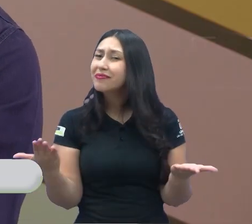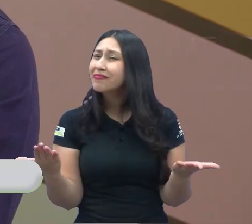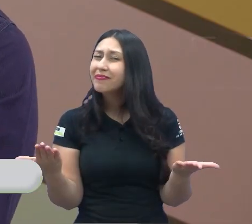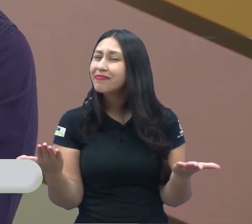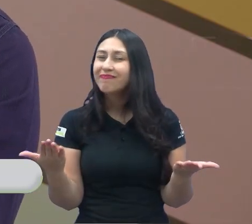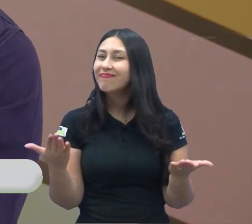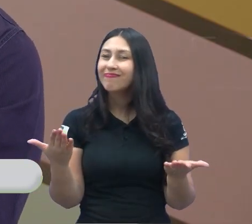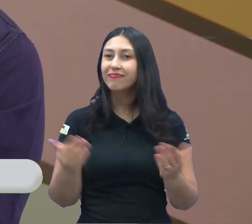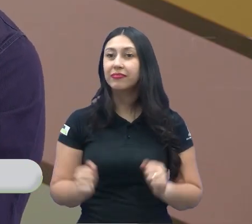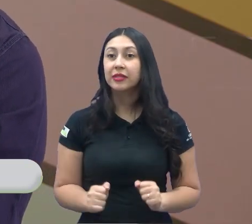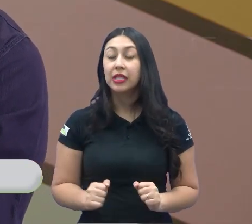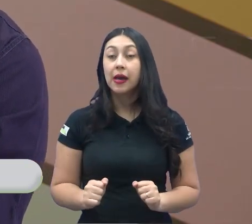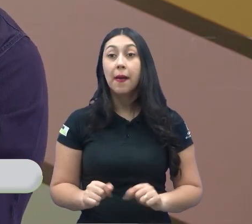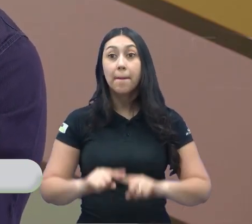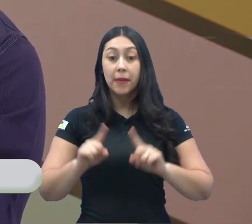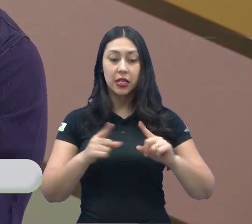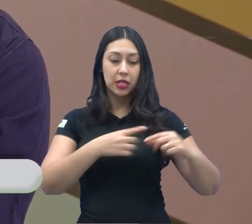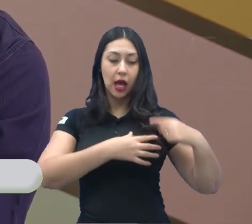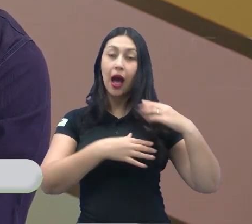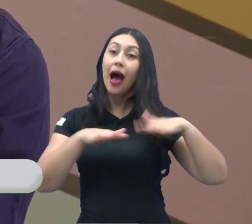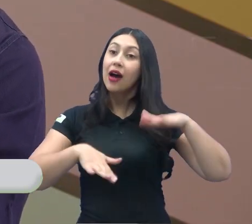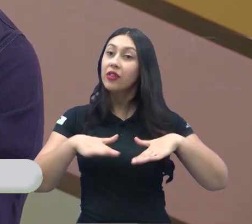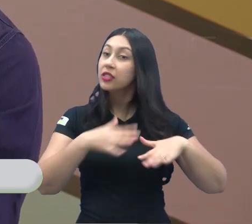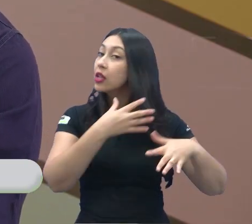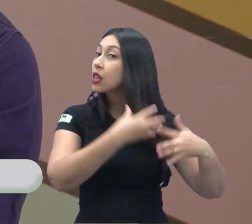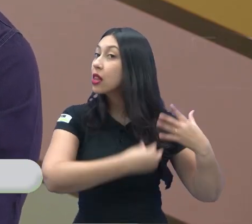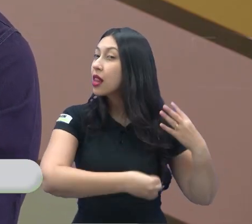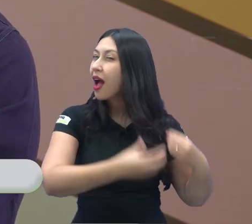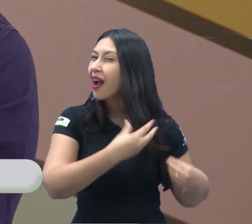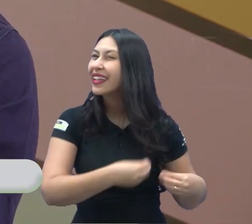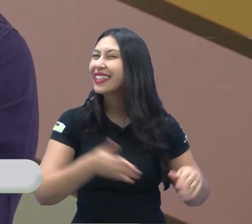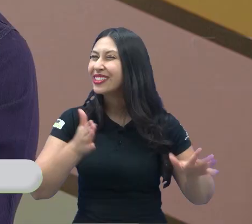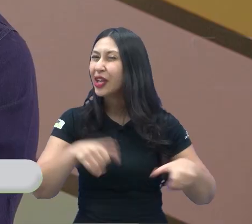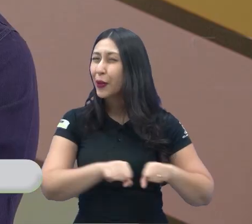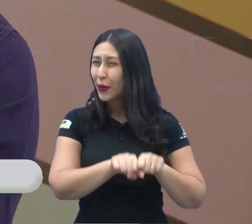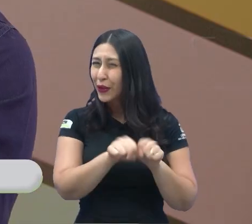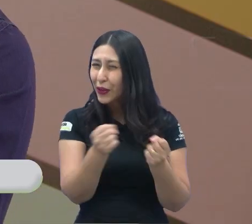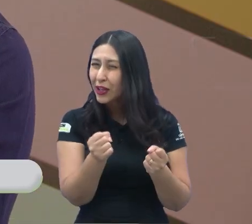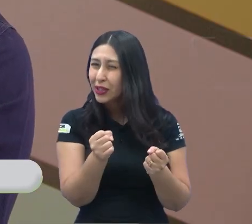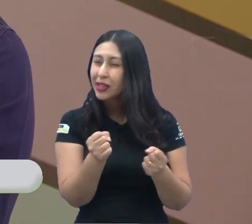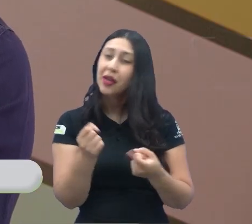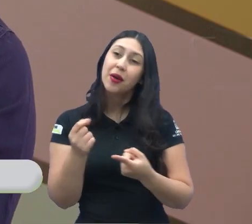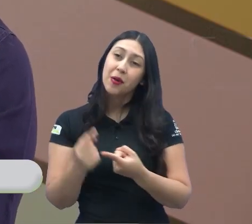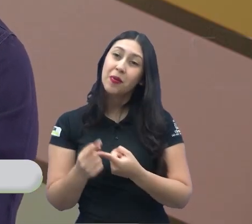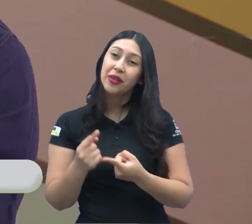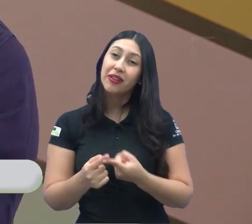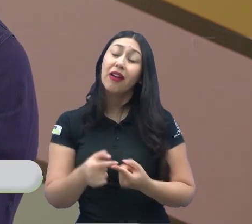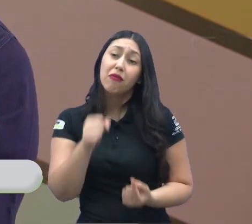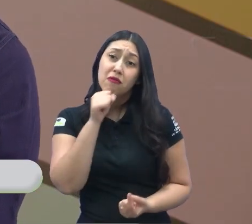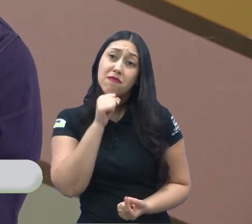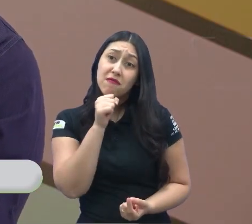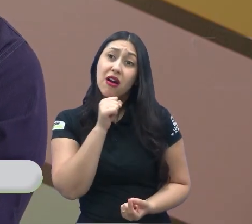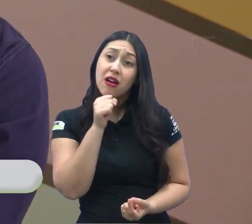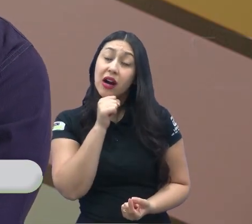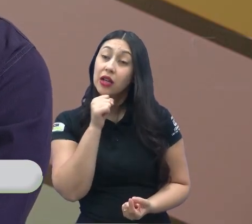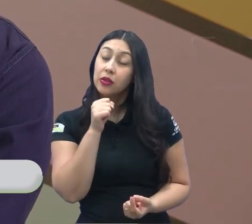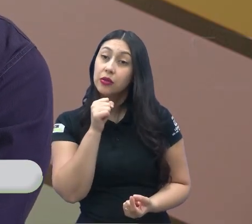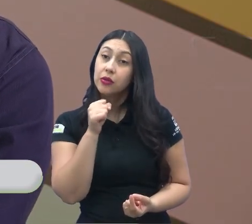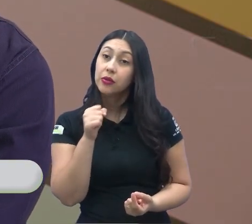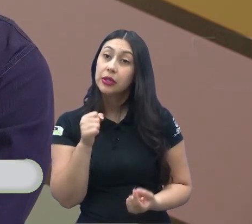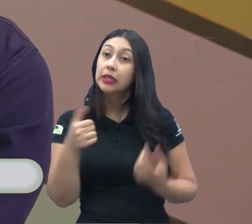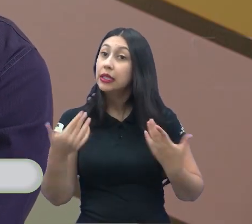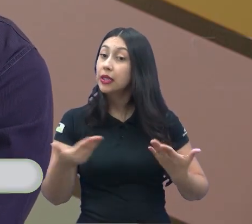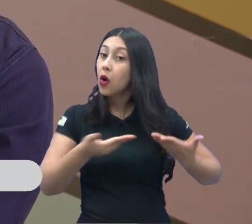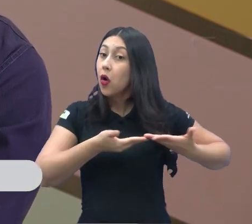mudar. E as pontas, normalmente, é a parte que fica mais danificado ali, porque é a parte mais velha do seu cabelo. Então, o comprimento,